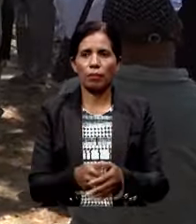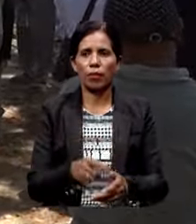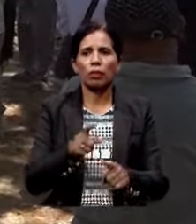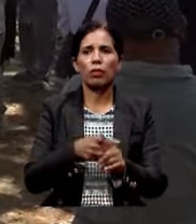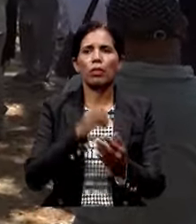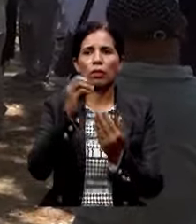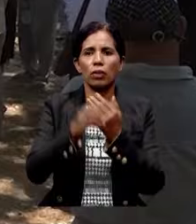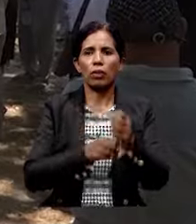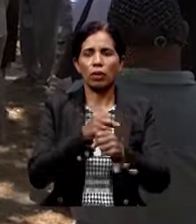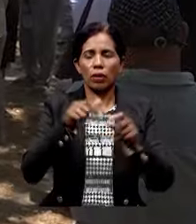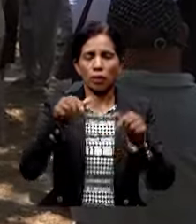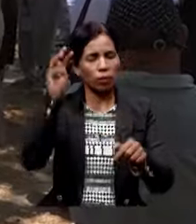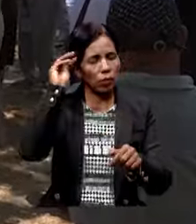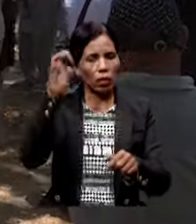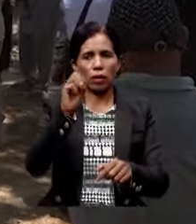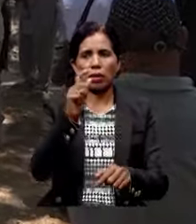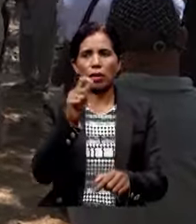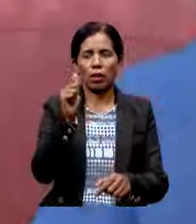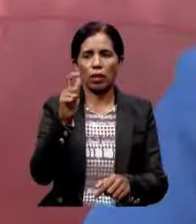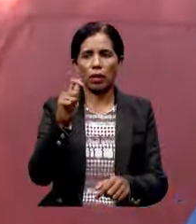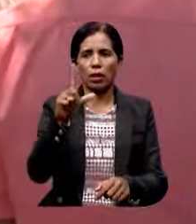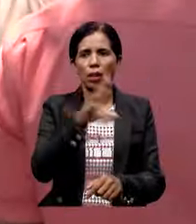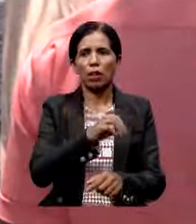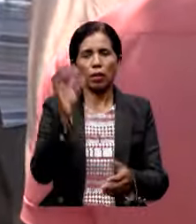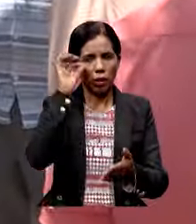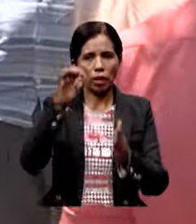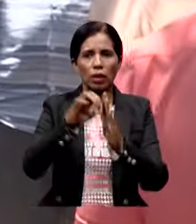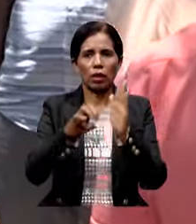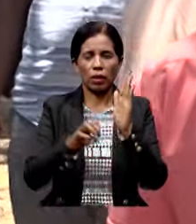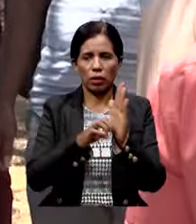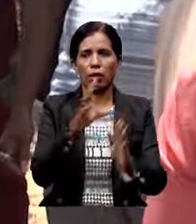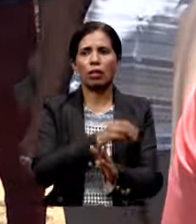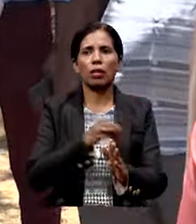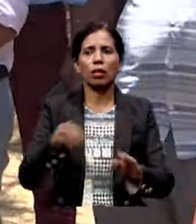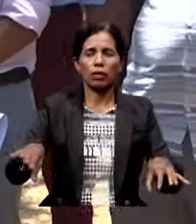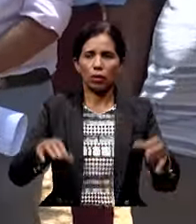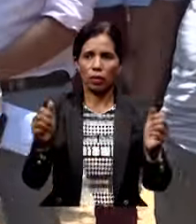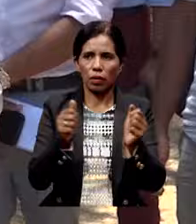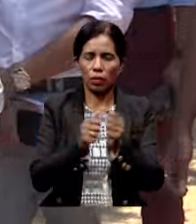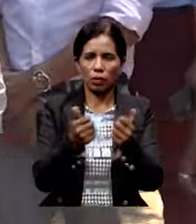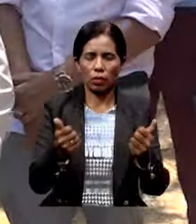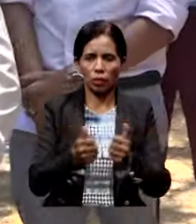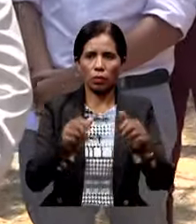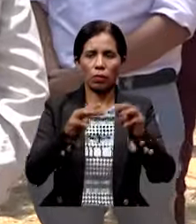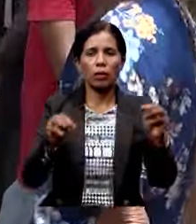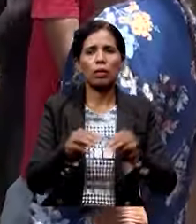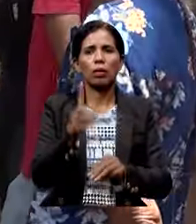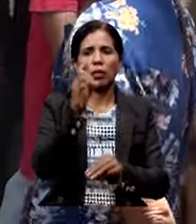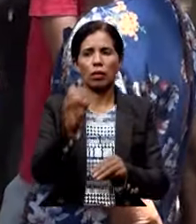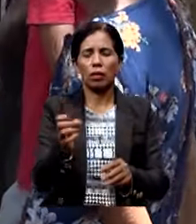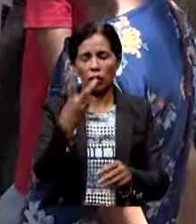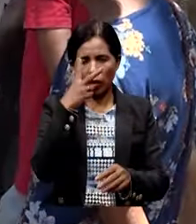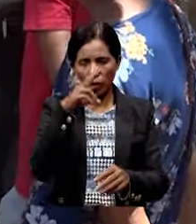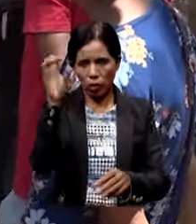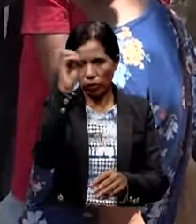Ministério Administração Estatal lihusi Sekretário Estado toponimia na organização urbana serviço amuto ko autorar município dili halo